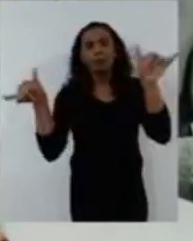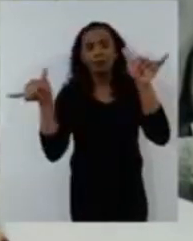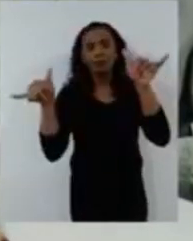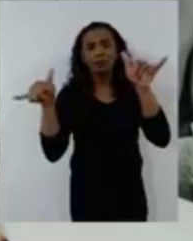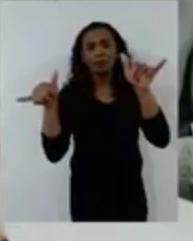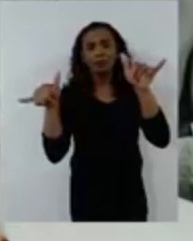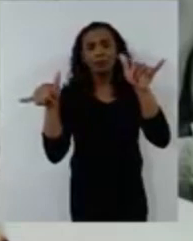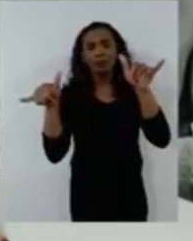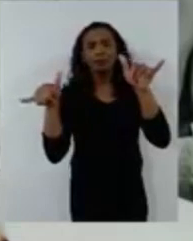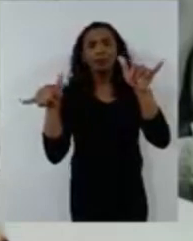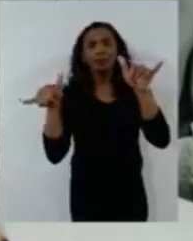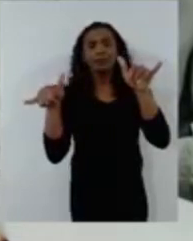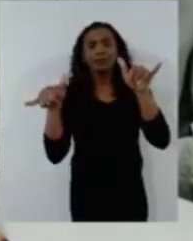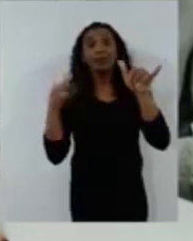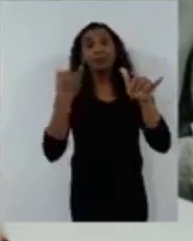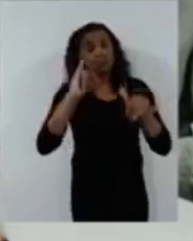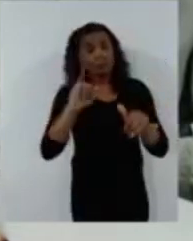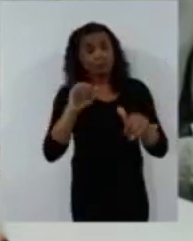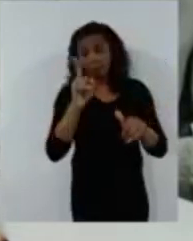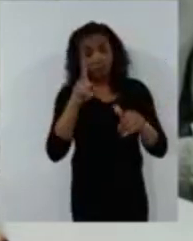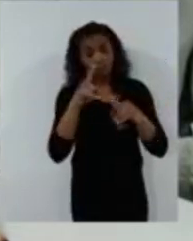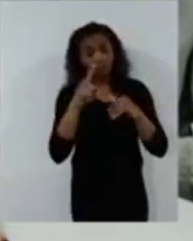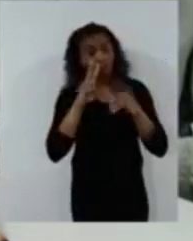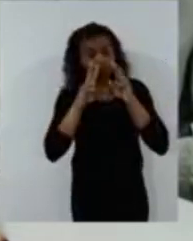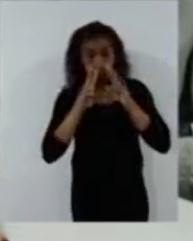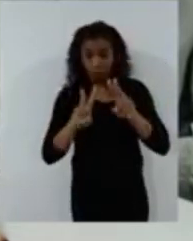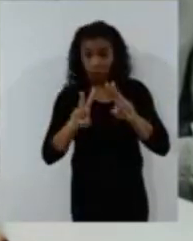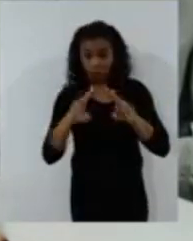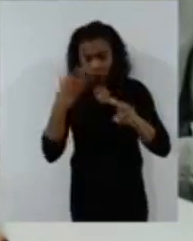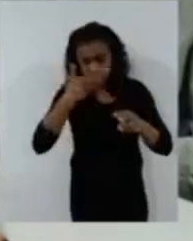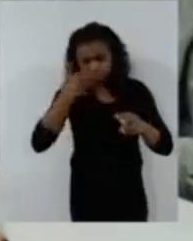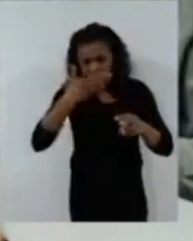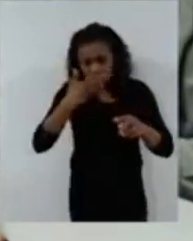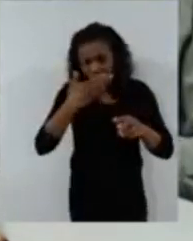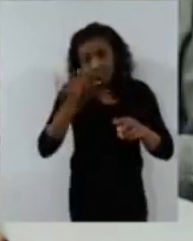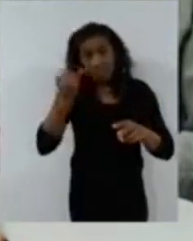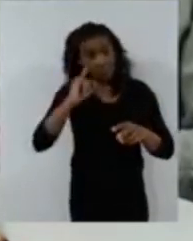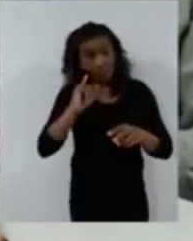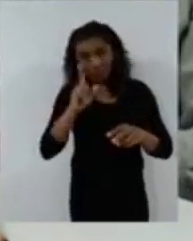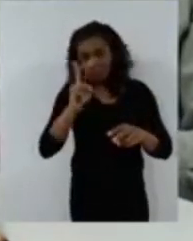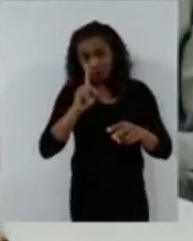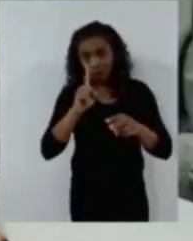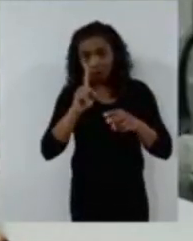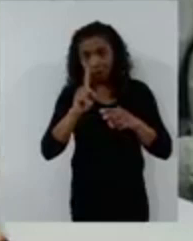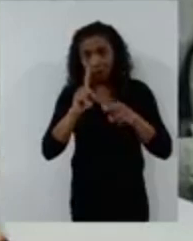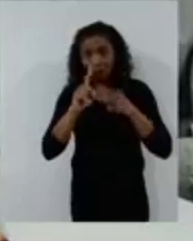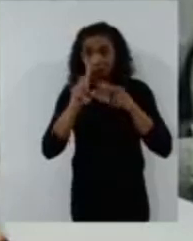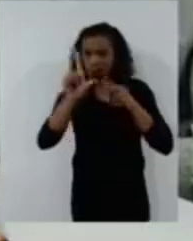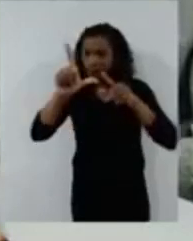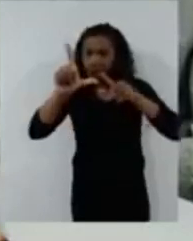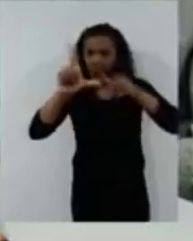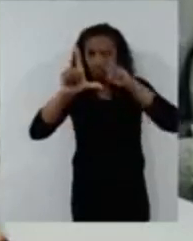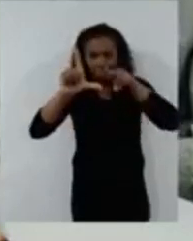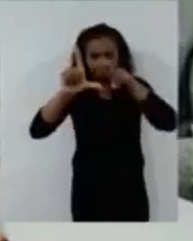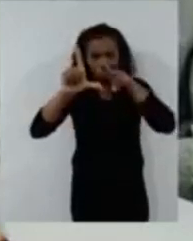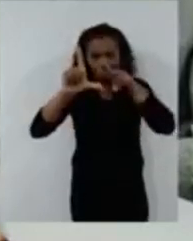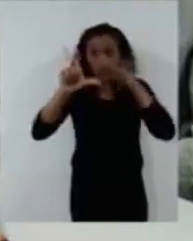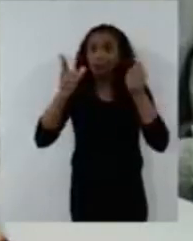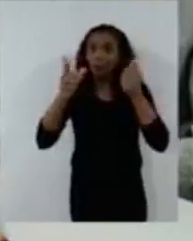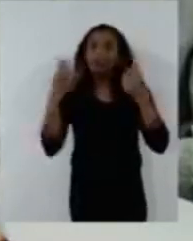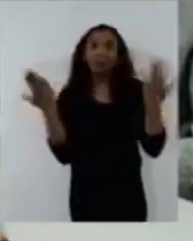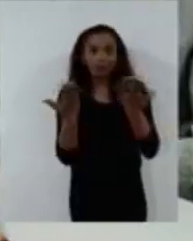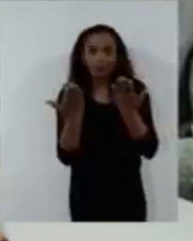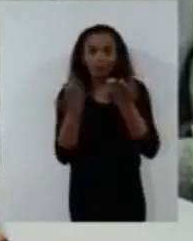assistiu, assista novamente o vídeo. Conheça a Bela e vá se familiarizando com ela, pois